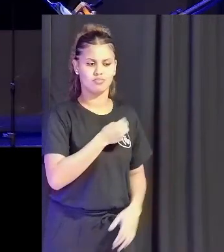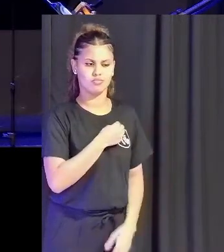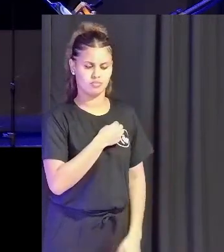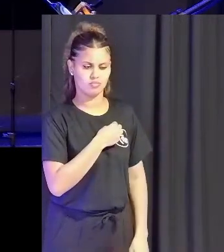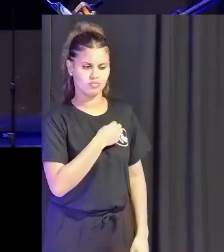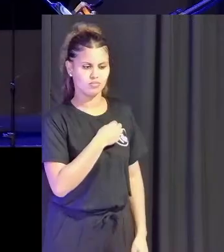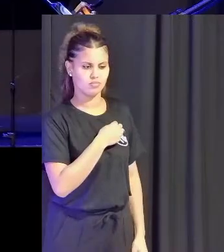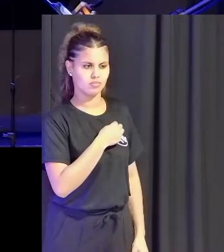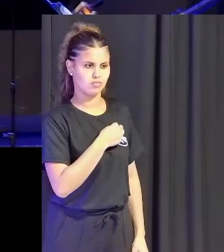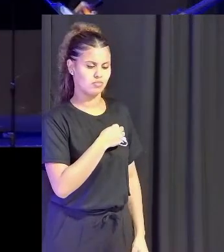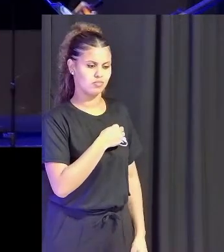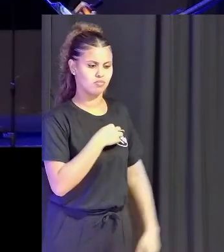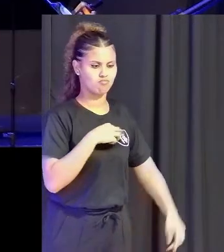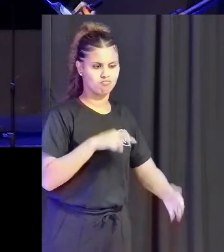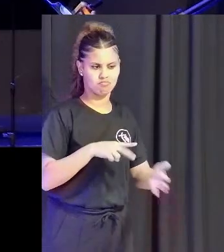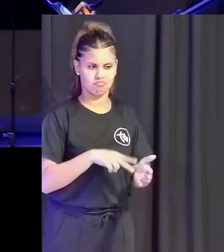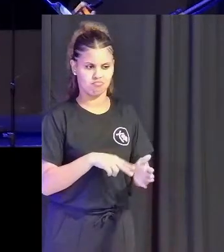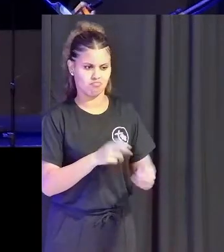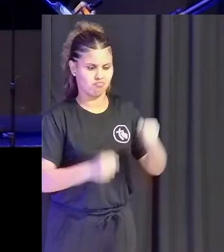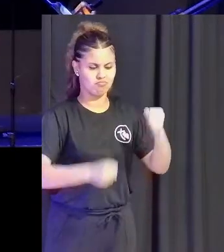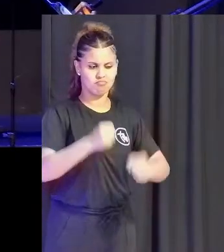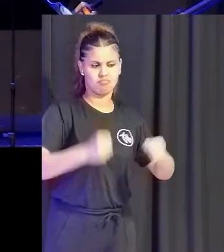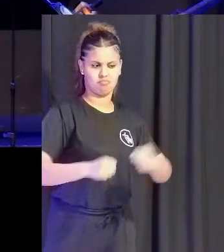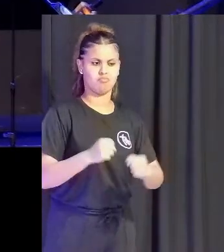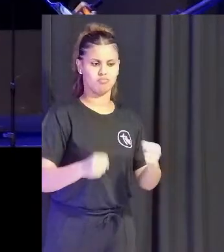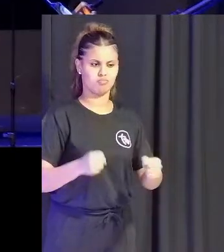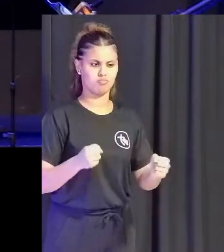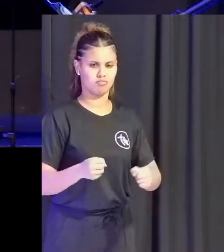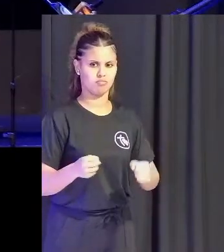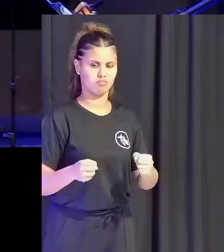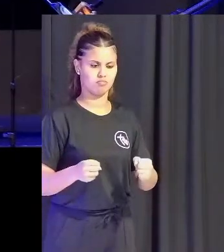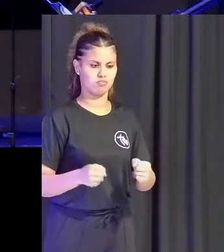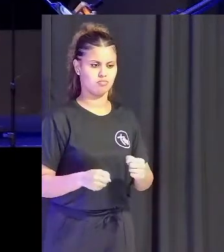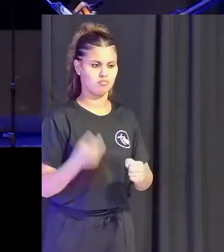talvez com uma pisca-alerta. Tem mais uma saída, mas